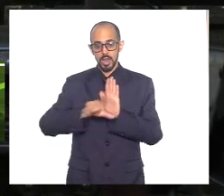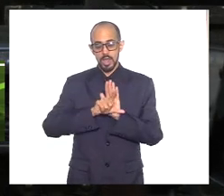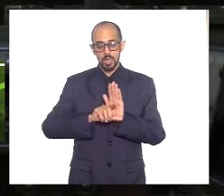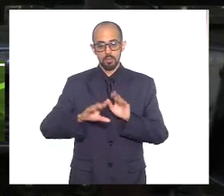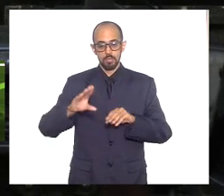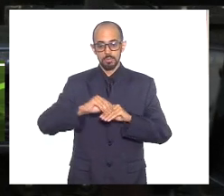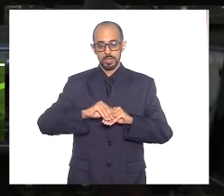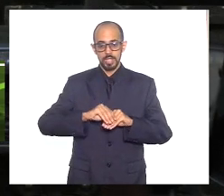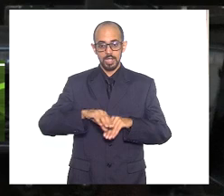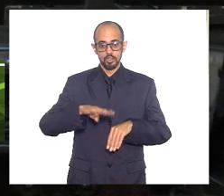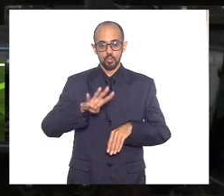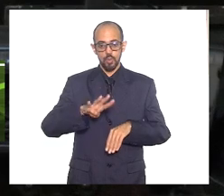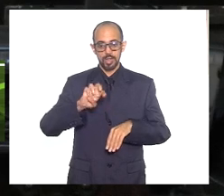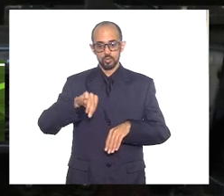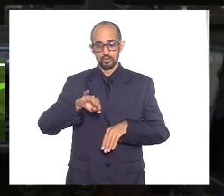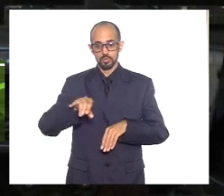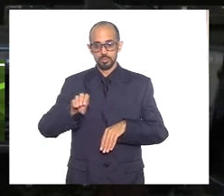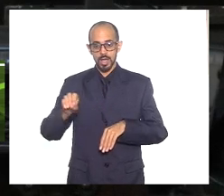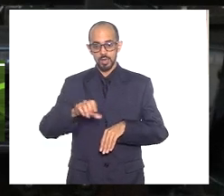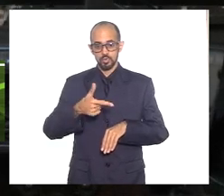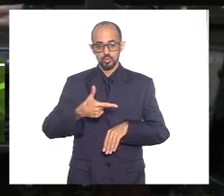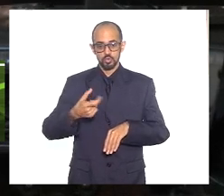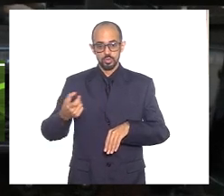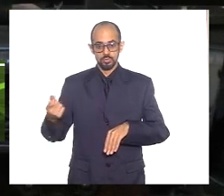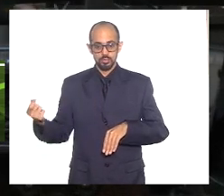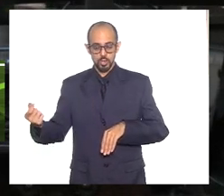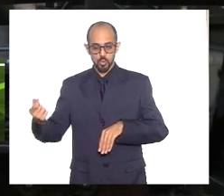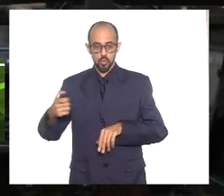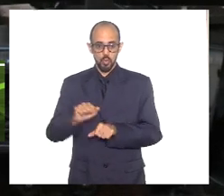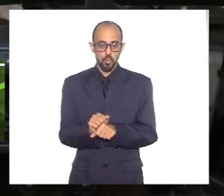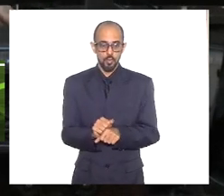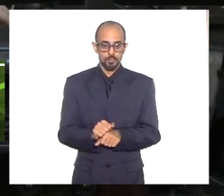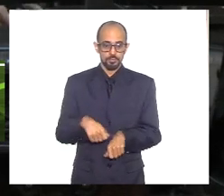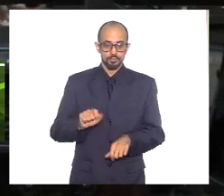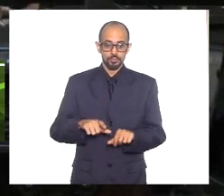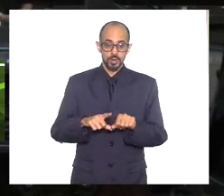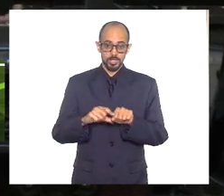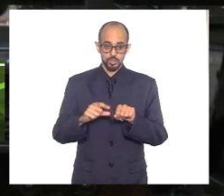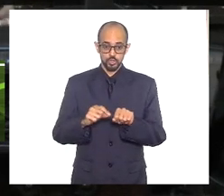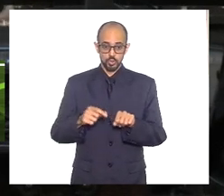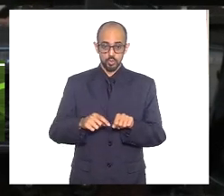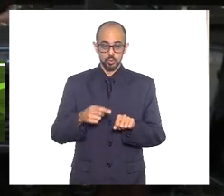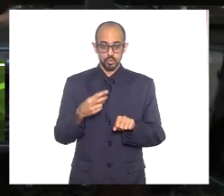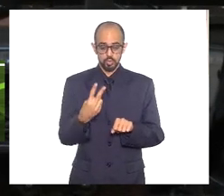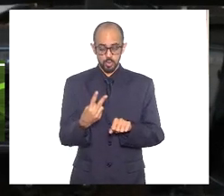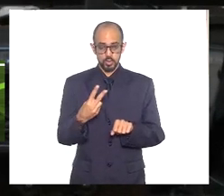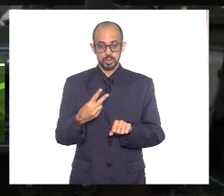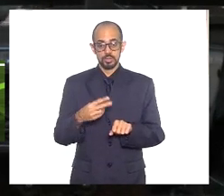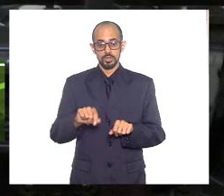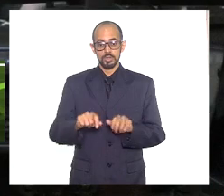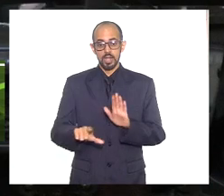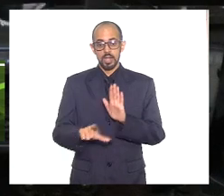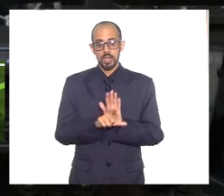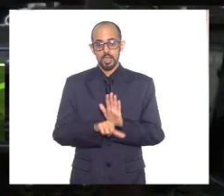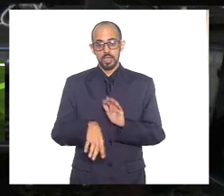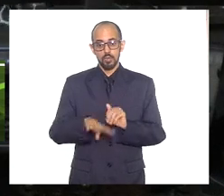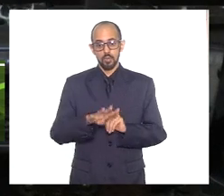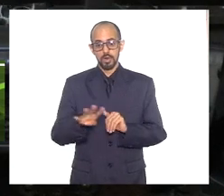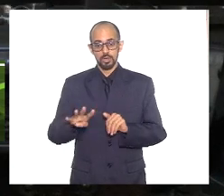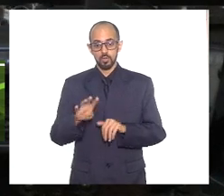2000, em conjunto com o parágrafo 2º, inciso 2, do artigo 44 da Lei Estadual número 9.000, de